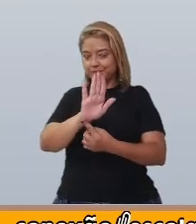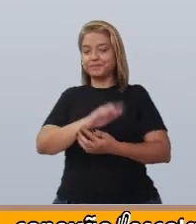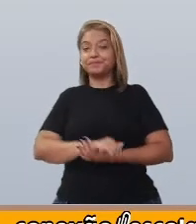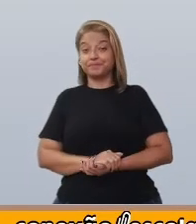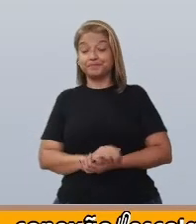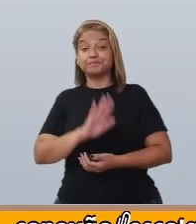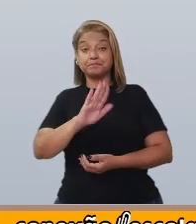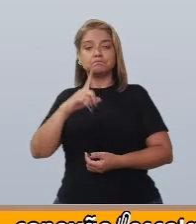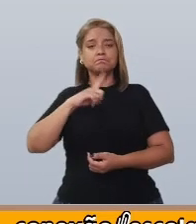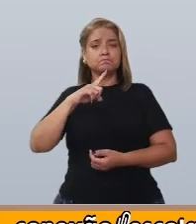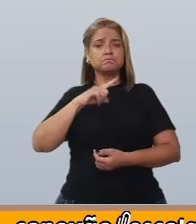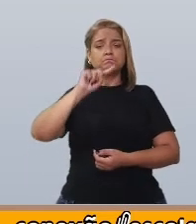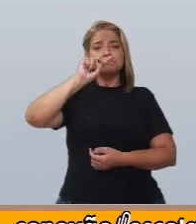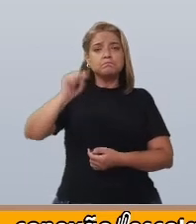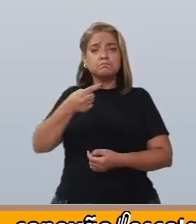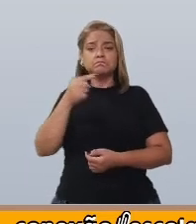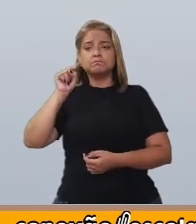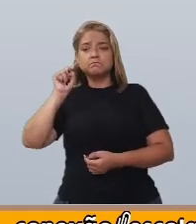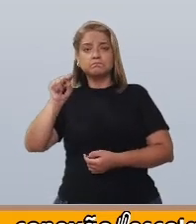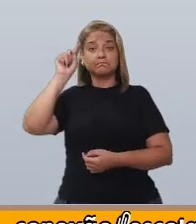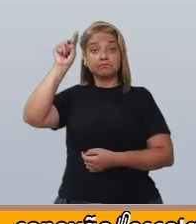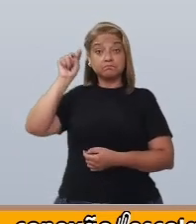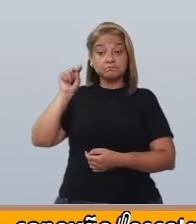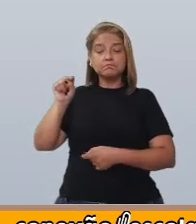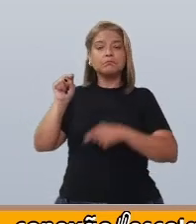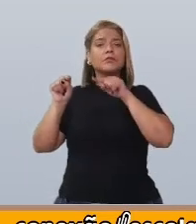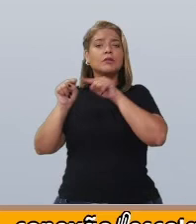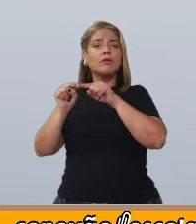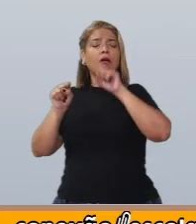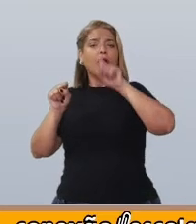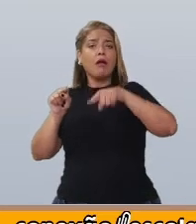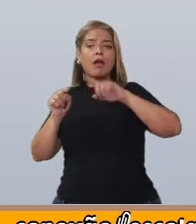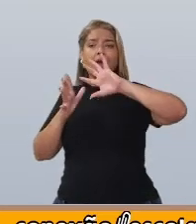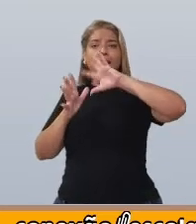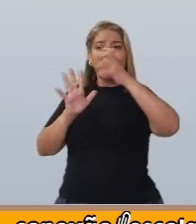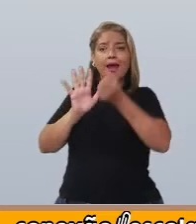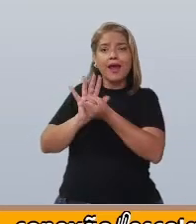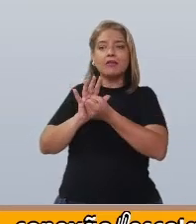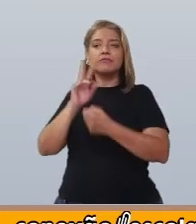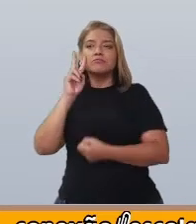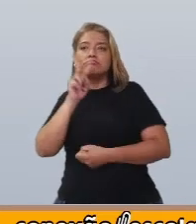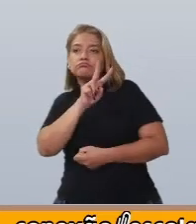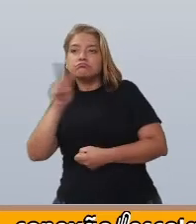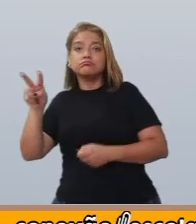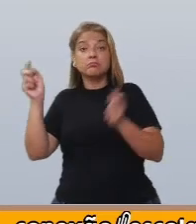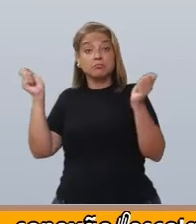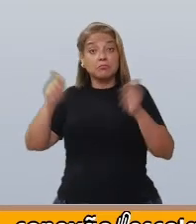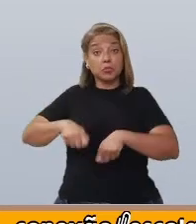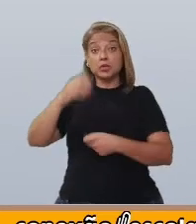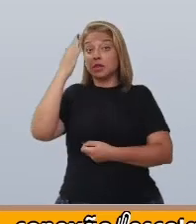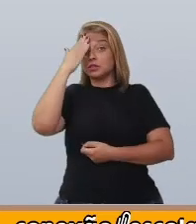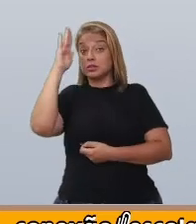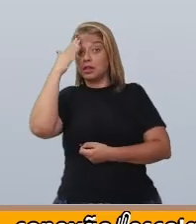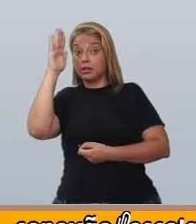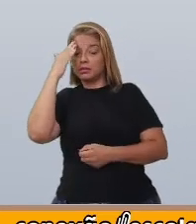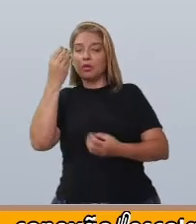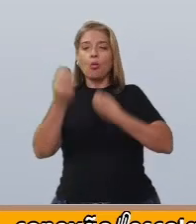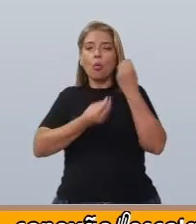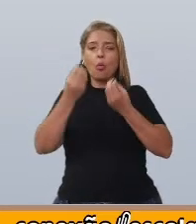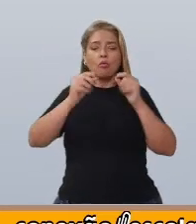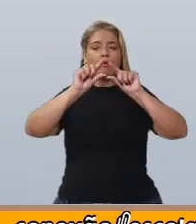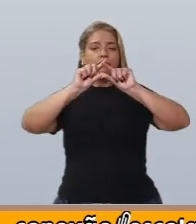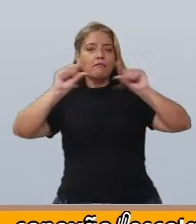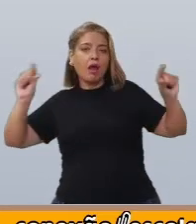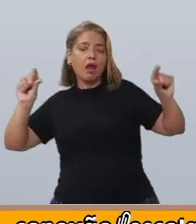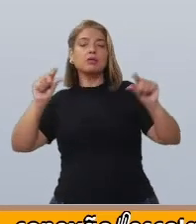Os sinais de pontuação são sinais gráficos que possibilitam a compreensão das frases, seus